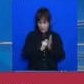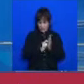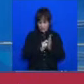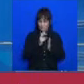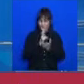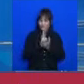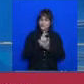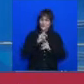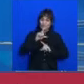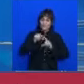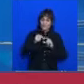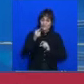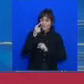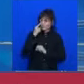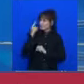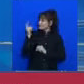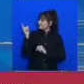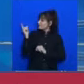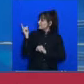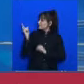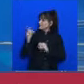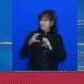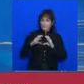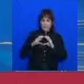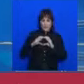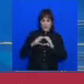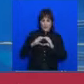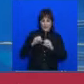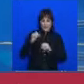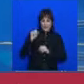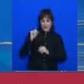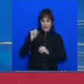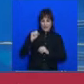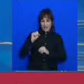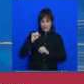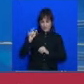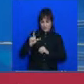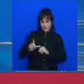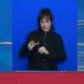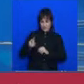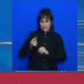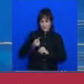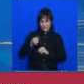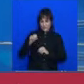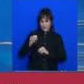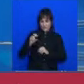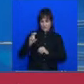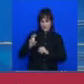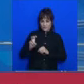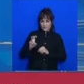sorteando. Mais um número na tela, bola azul 05, azul 05.